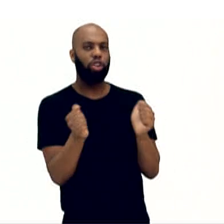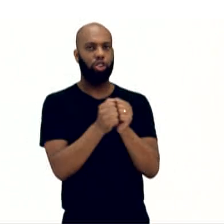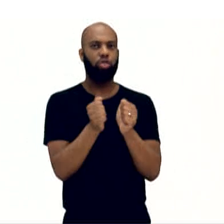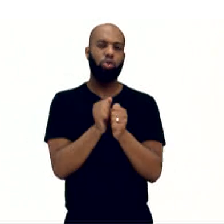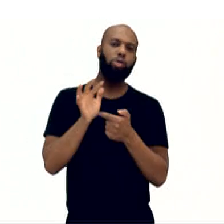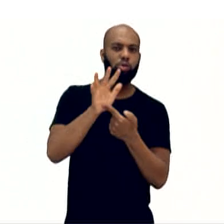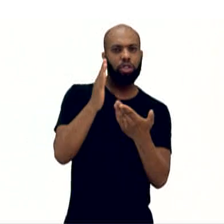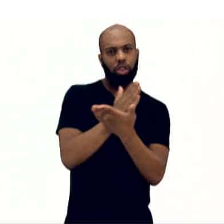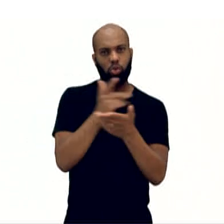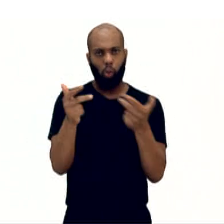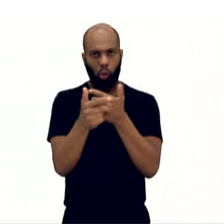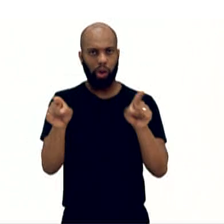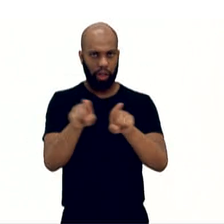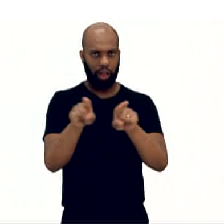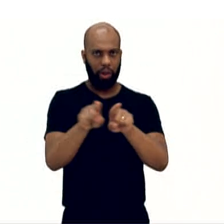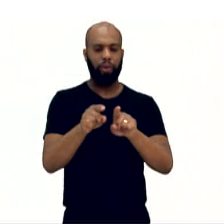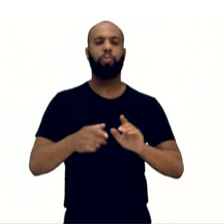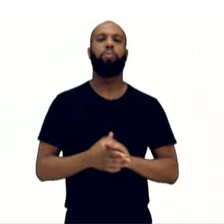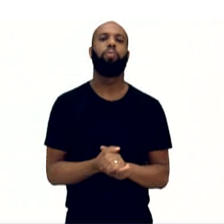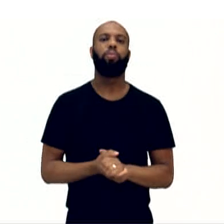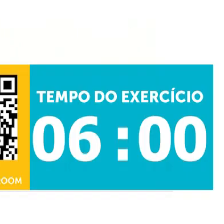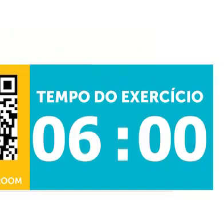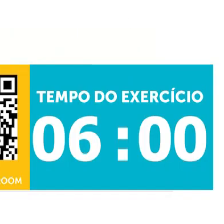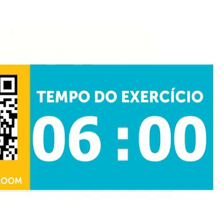ilustrar um pouquinho ali a resposta para vocês.